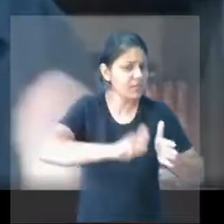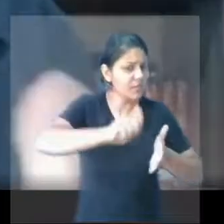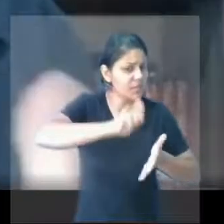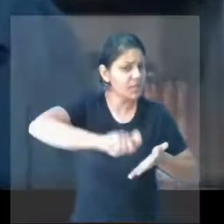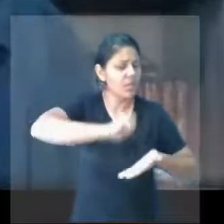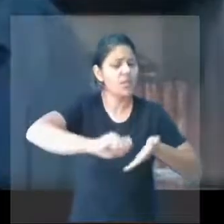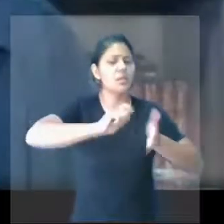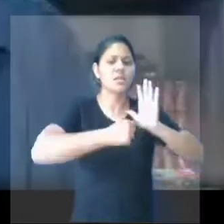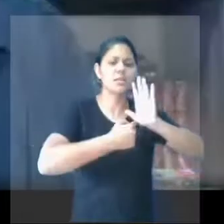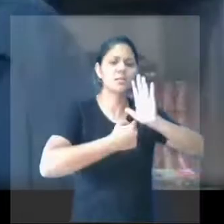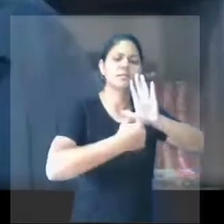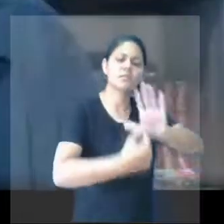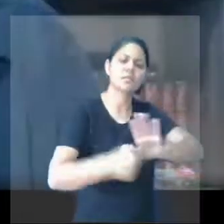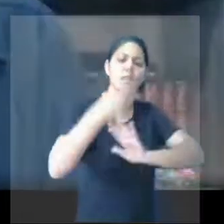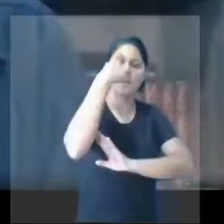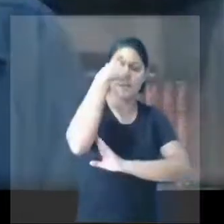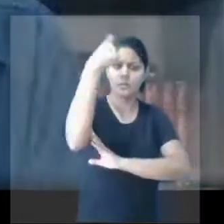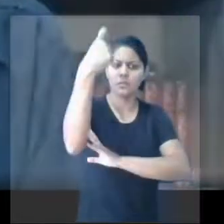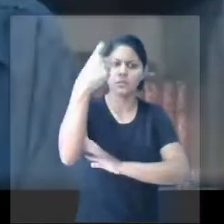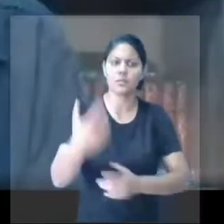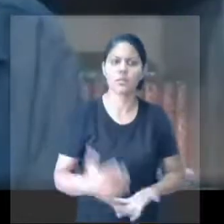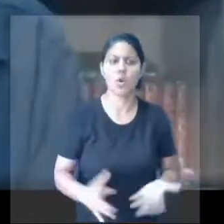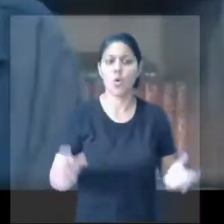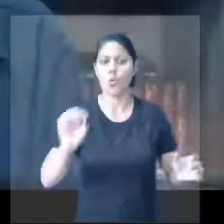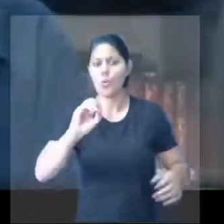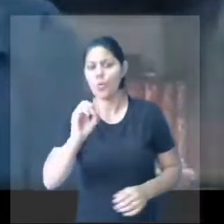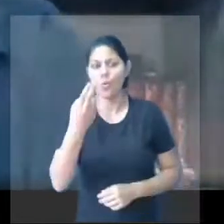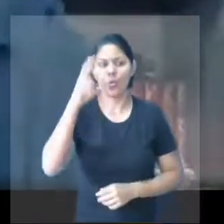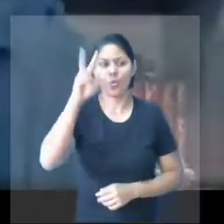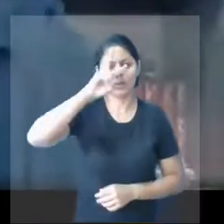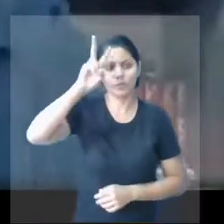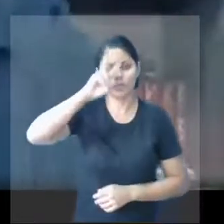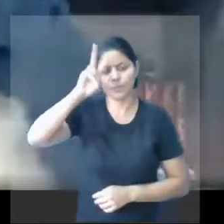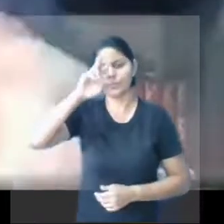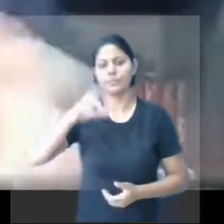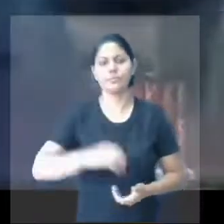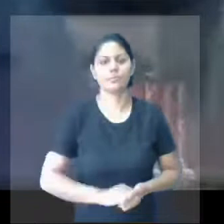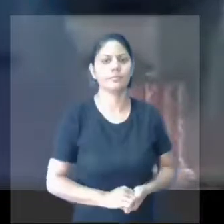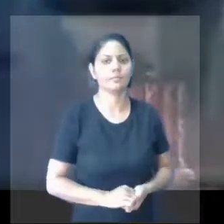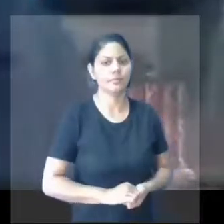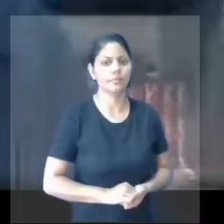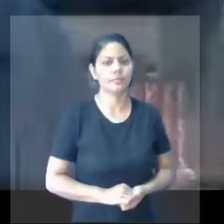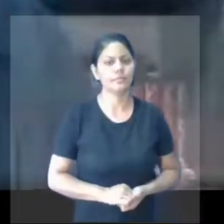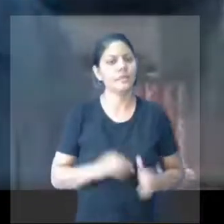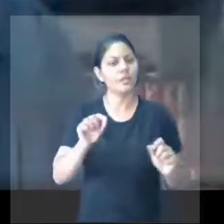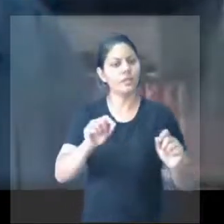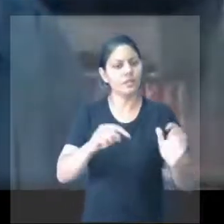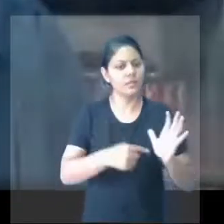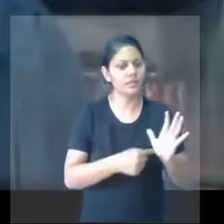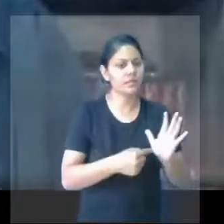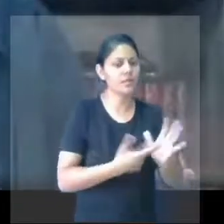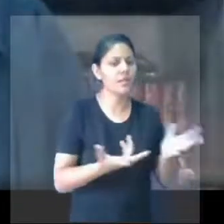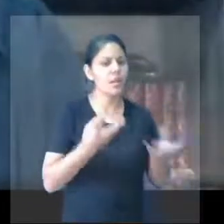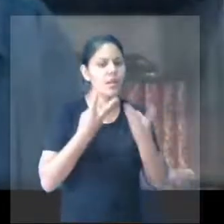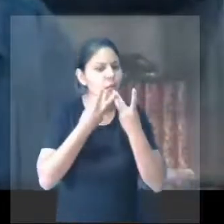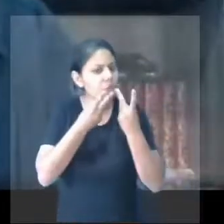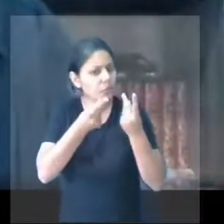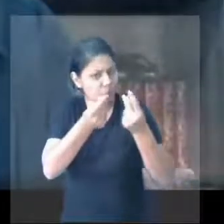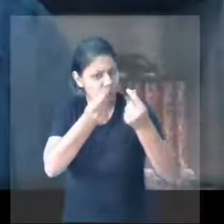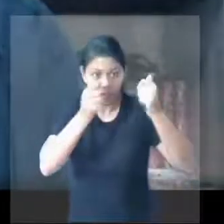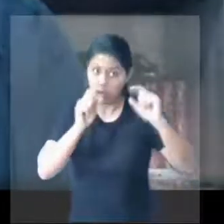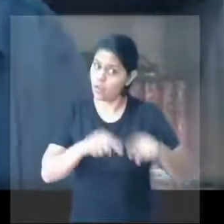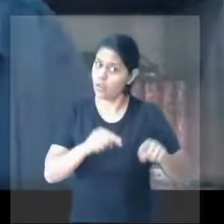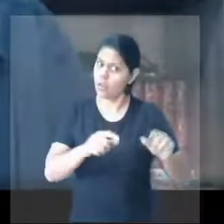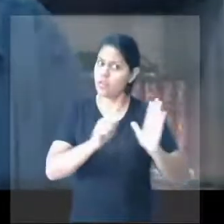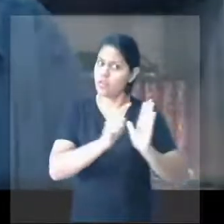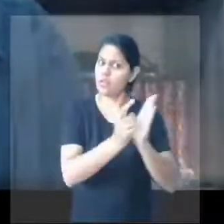para apresentar uma ideia ou para apresentar uma história naquela obra. E essa qualidade alta, né? Porque